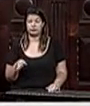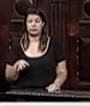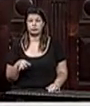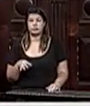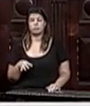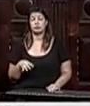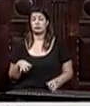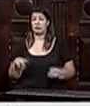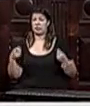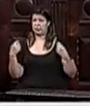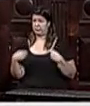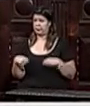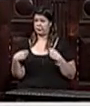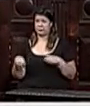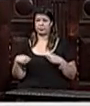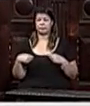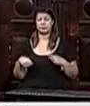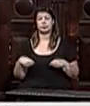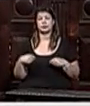preciso,